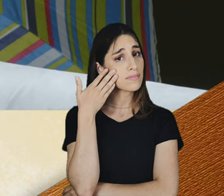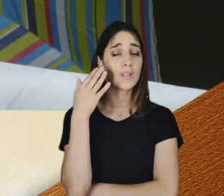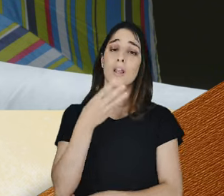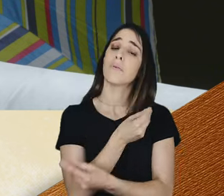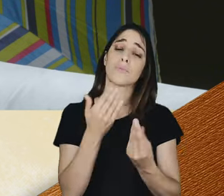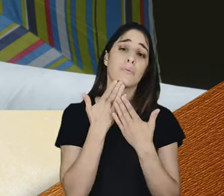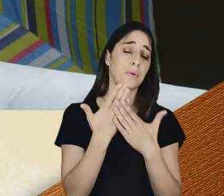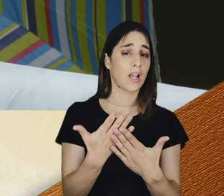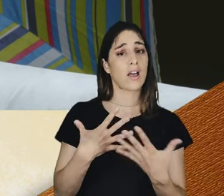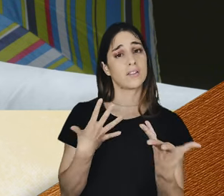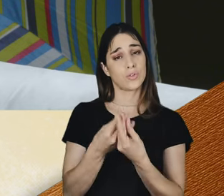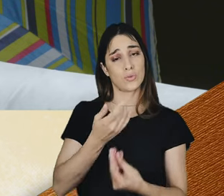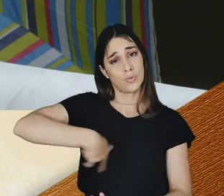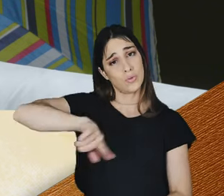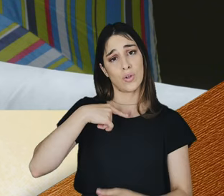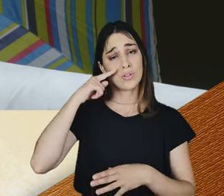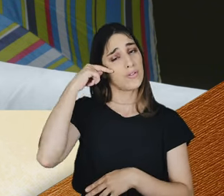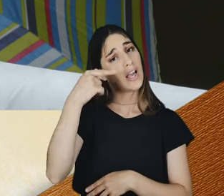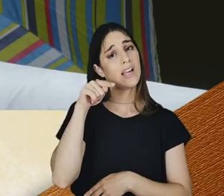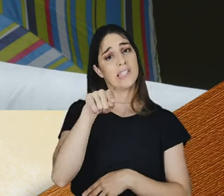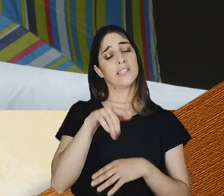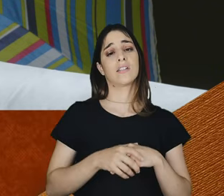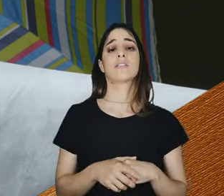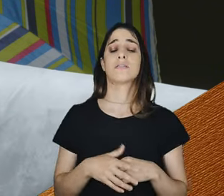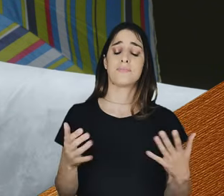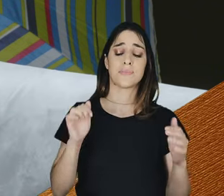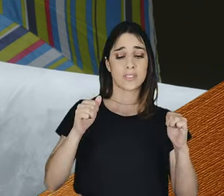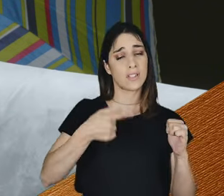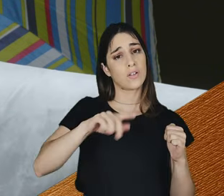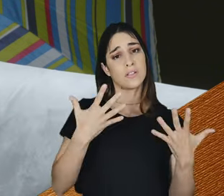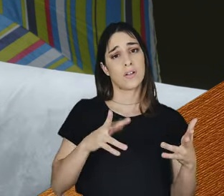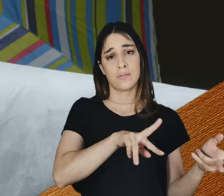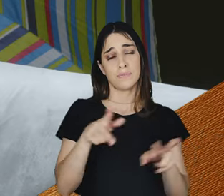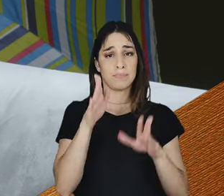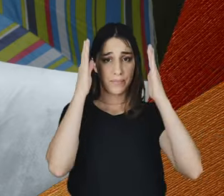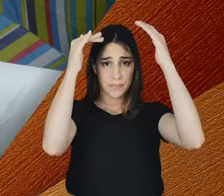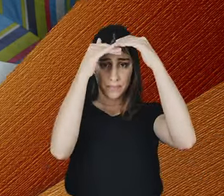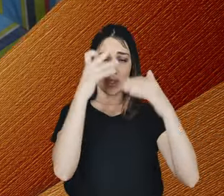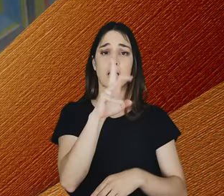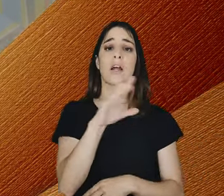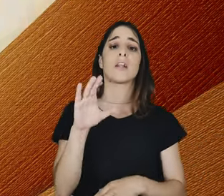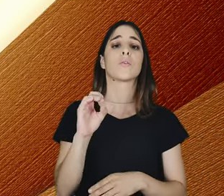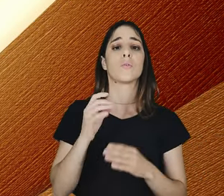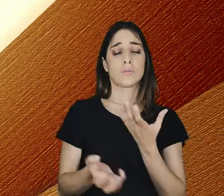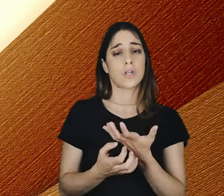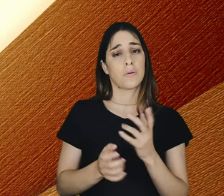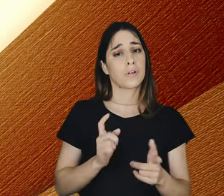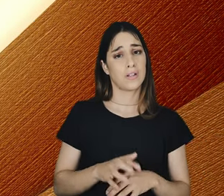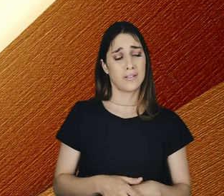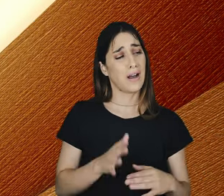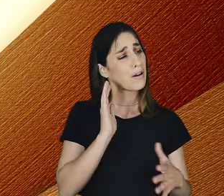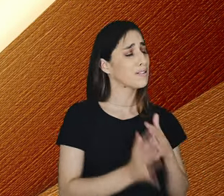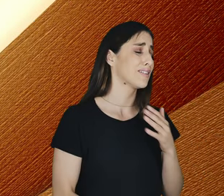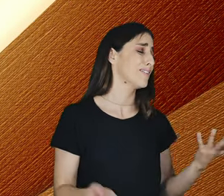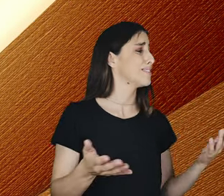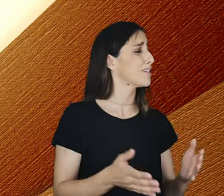Muito obrigada por terem estado connosco nesta viagem. E se calhar seguimos para o Ricardo para ver o que é que ele está a cozinhar.